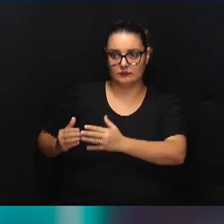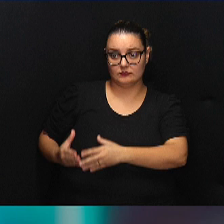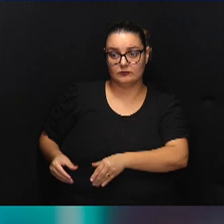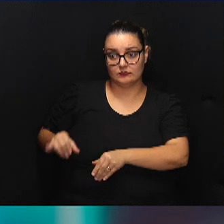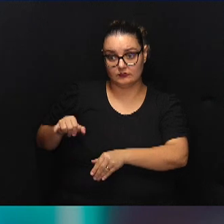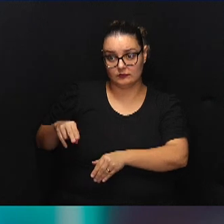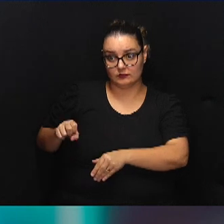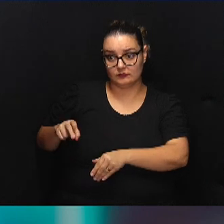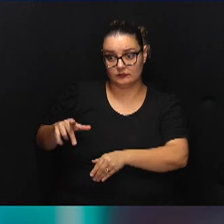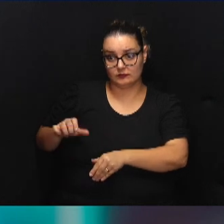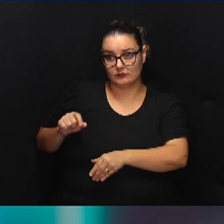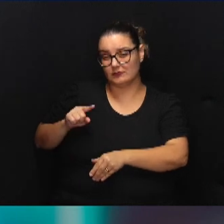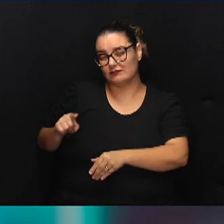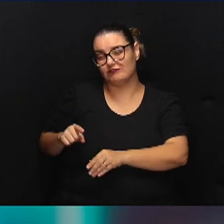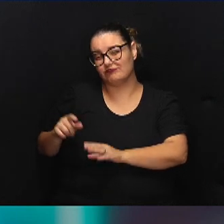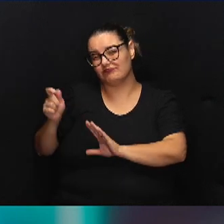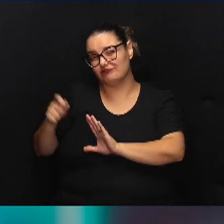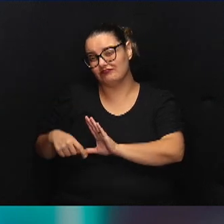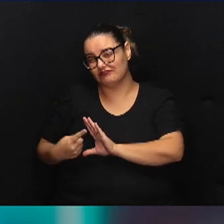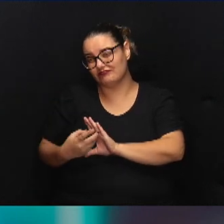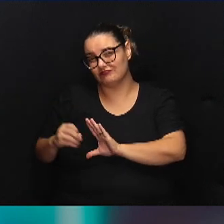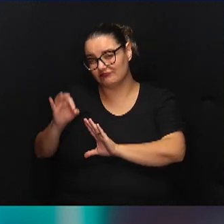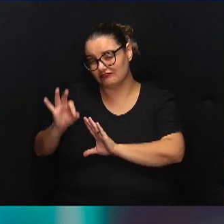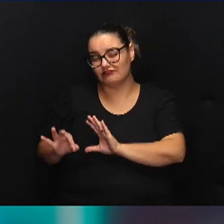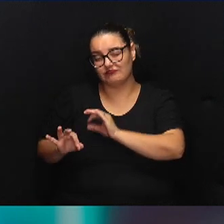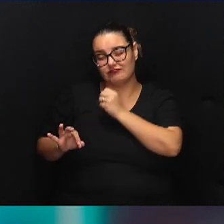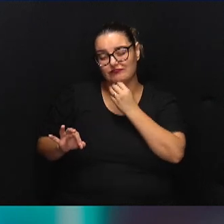forma não eficaz, né? Então,